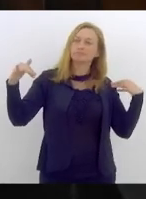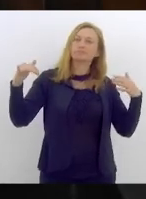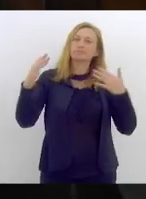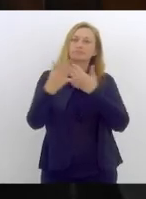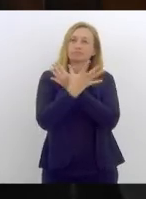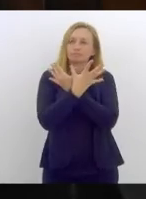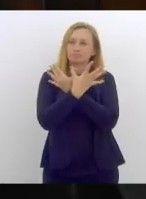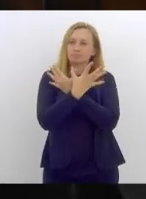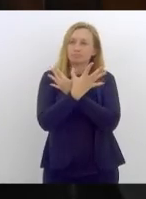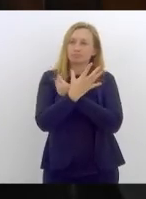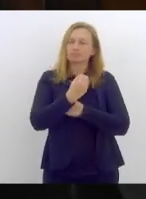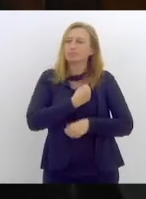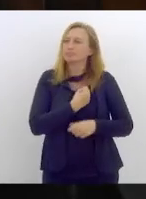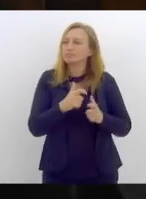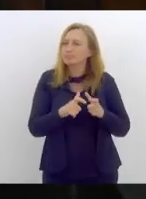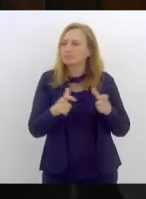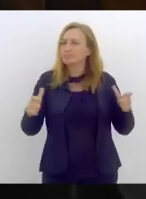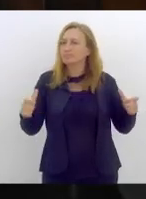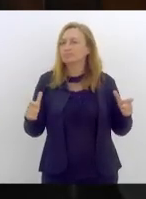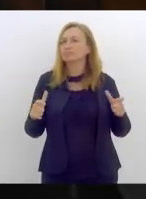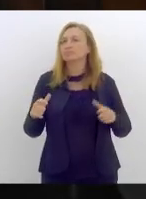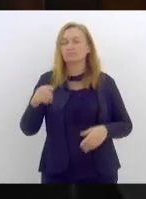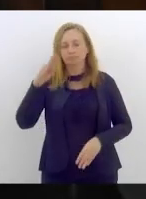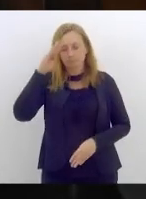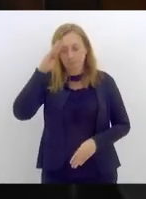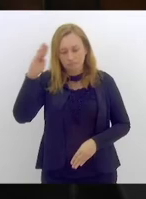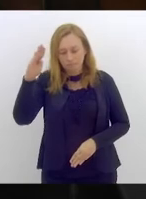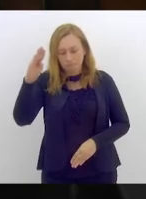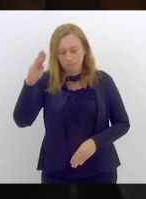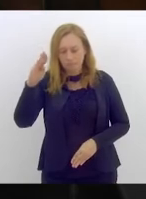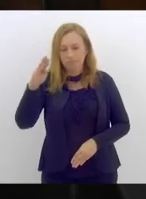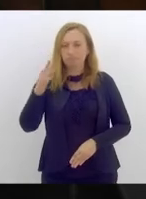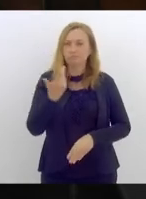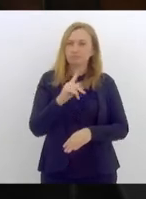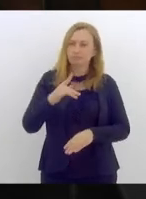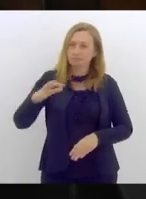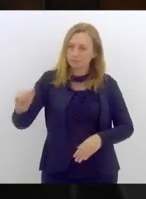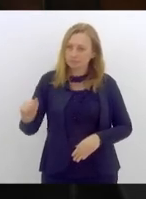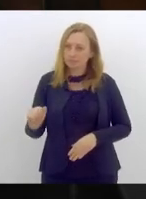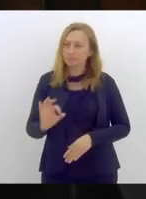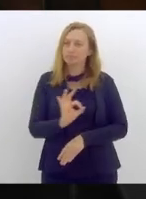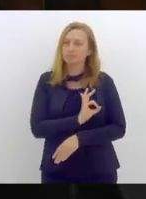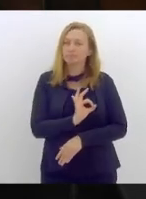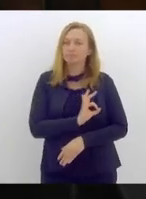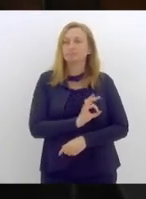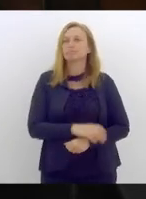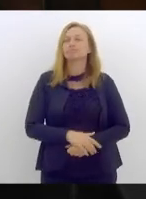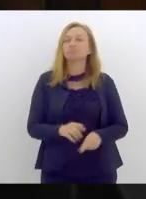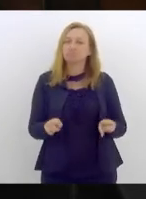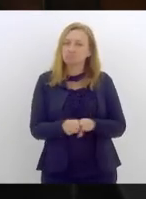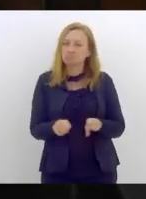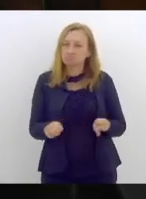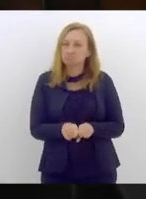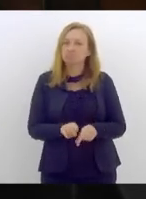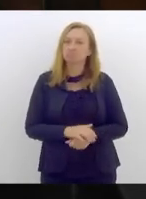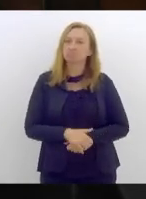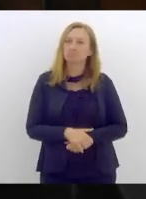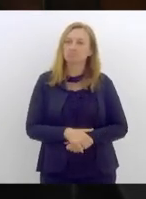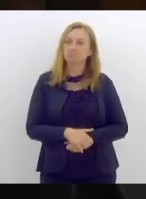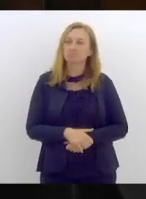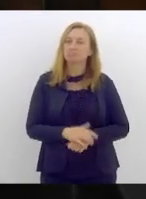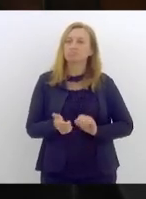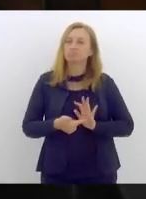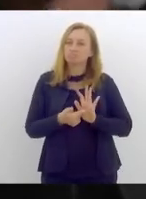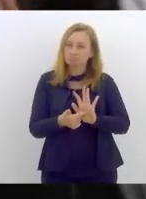A grande maioria de soldados praças e de ser oficiallato também não